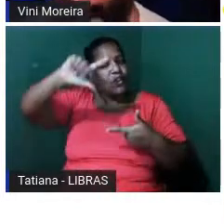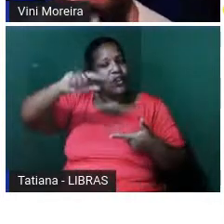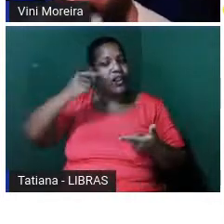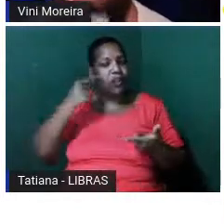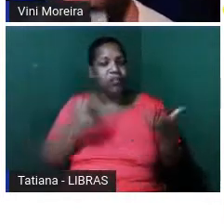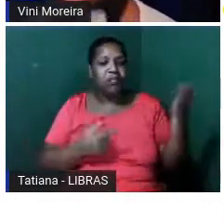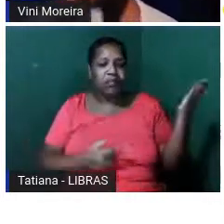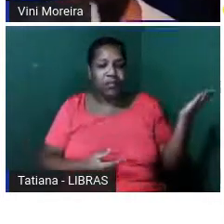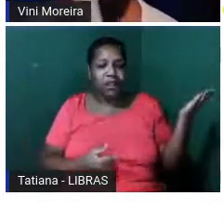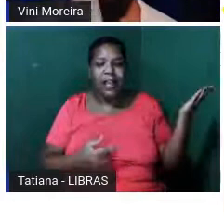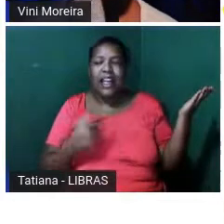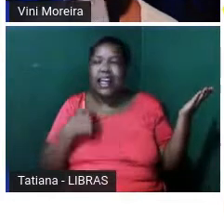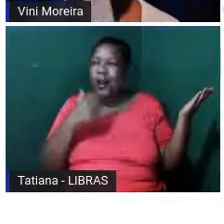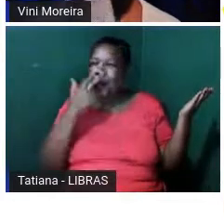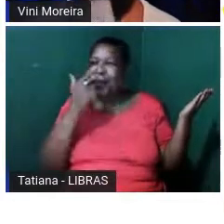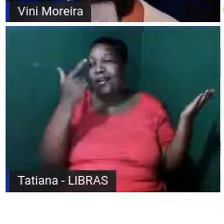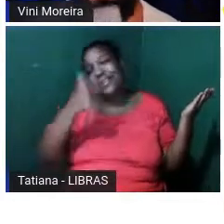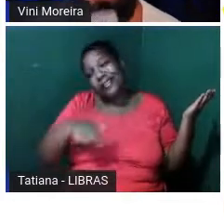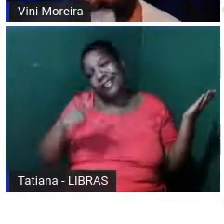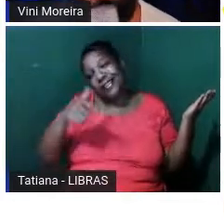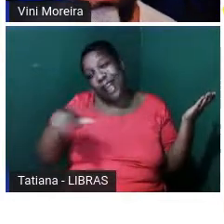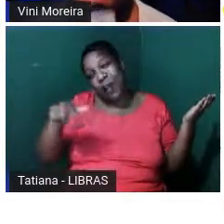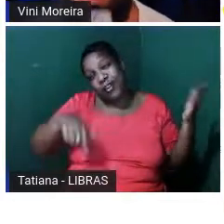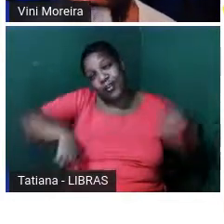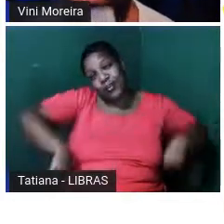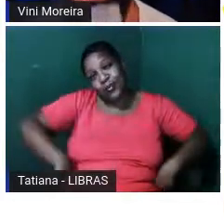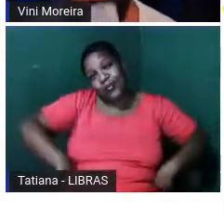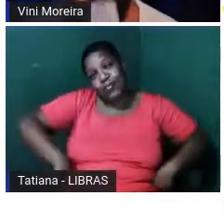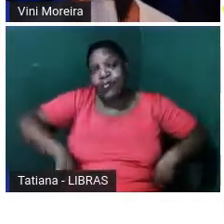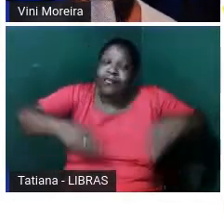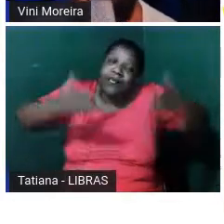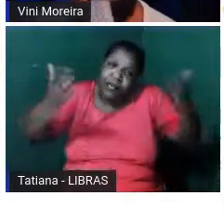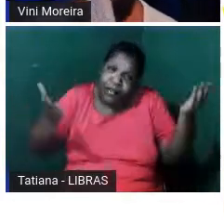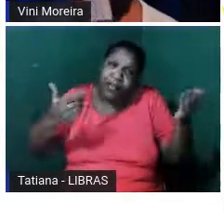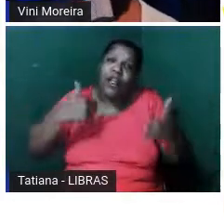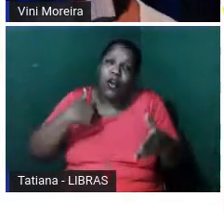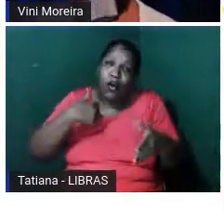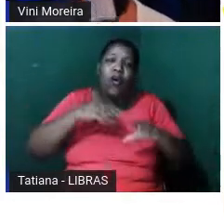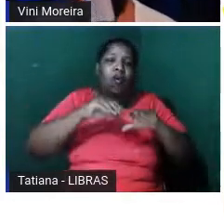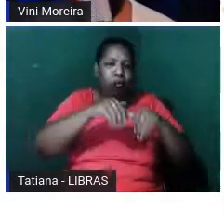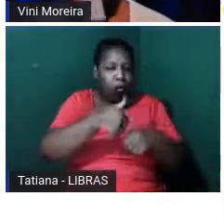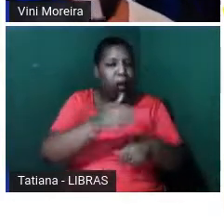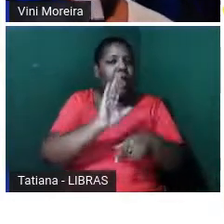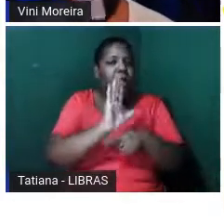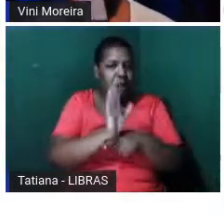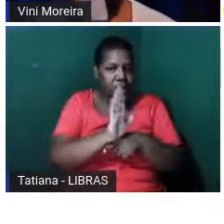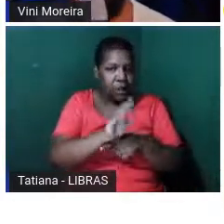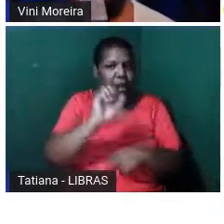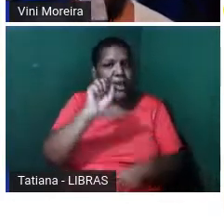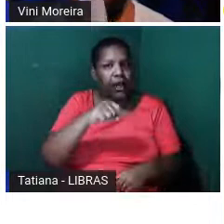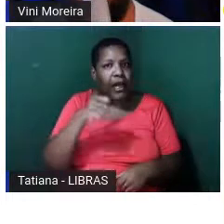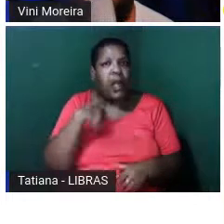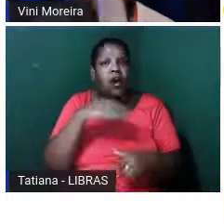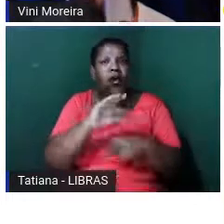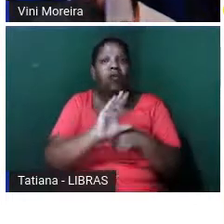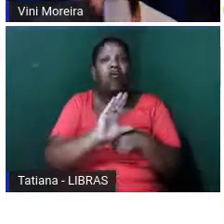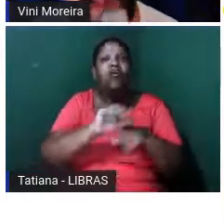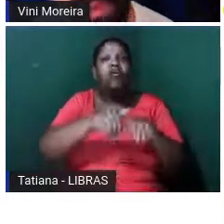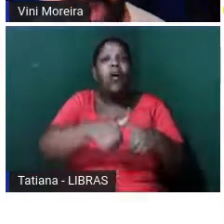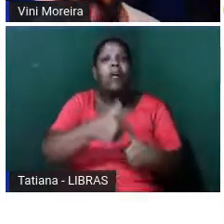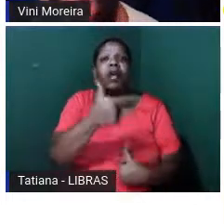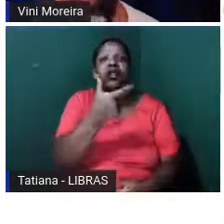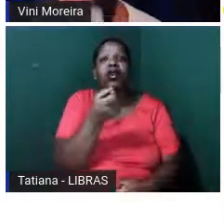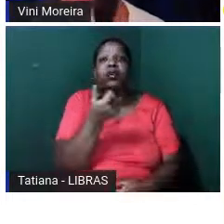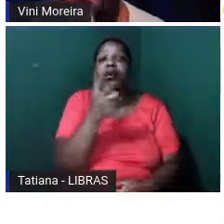apresentar e vai aparecer redundante agora mas como o Léo falou sou formado em cinema por mim 2015 E